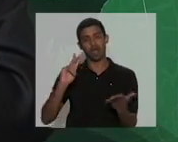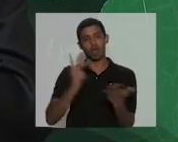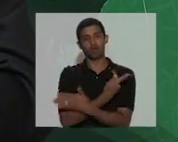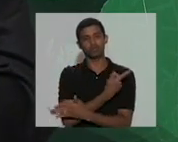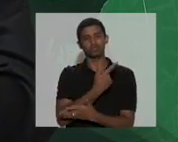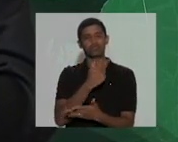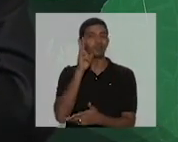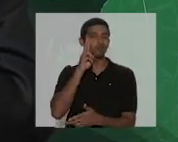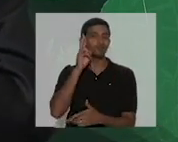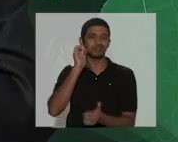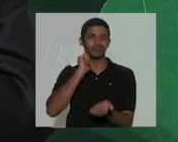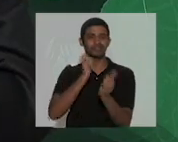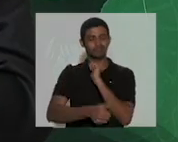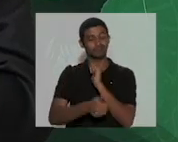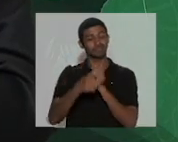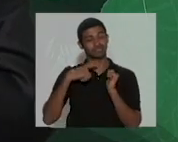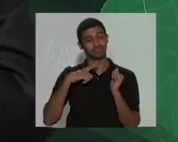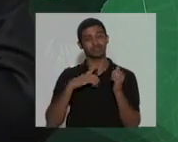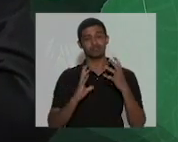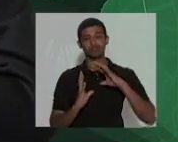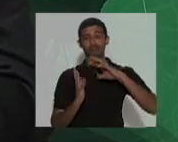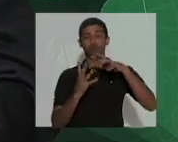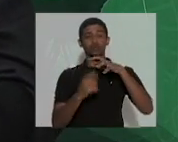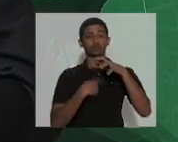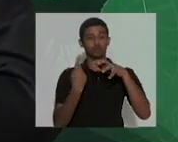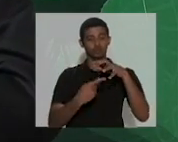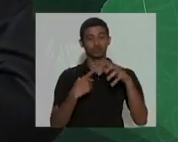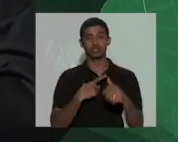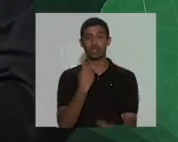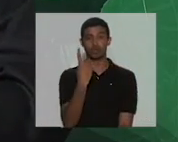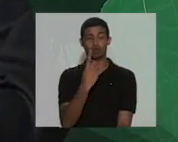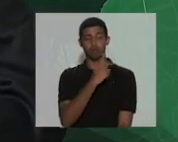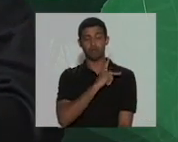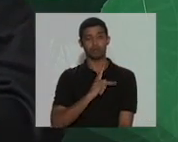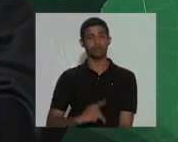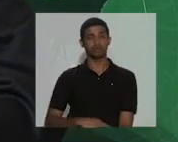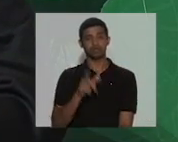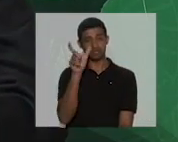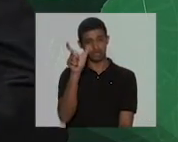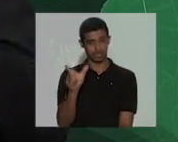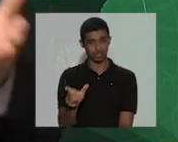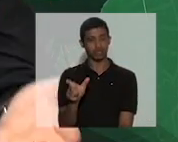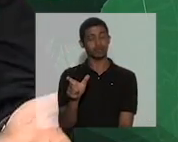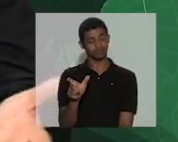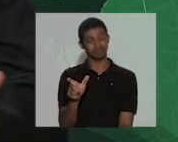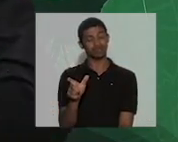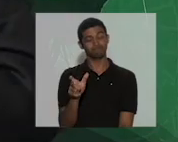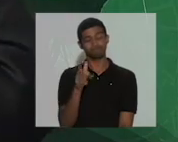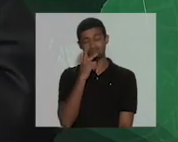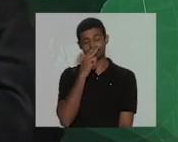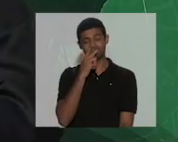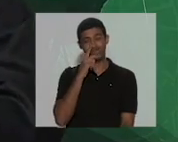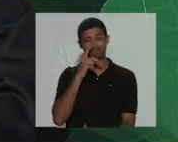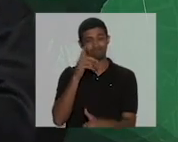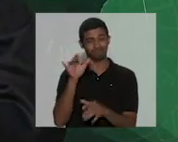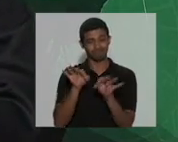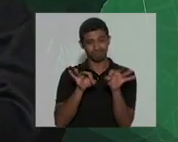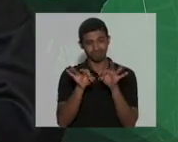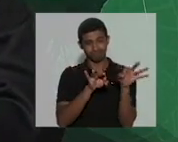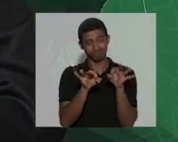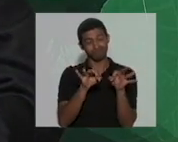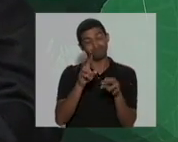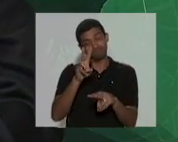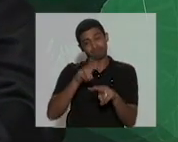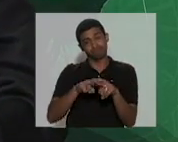história do esporte mundial que nós temos um presidente de um comitê recém-organizador dos